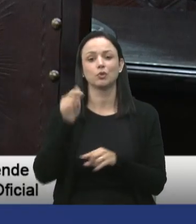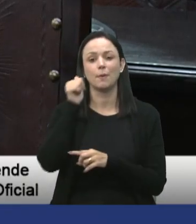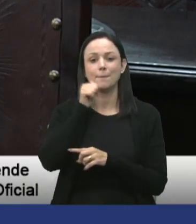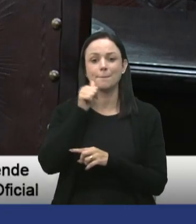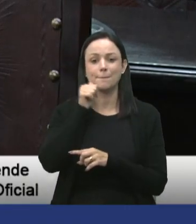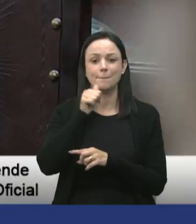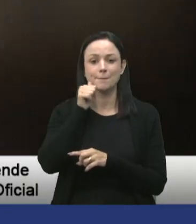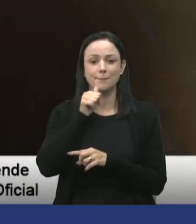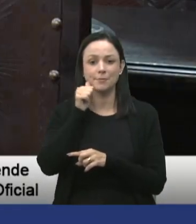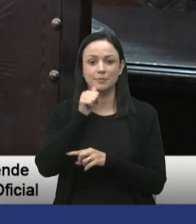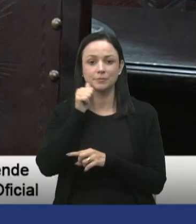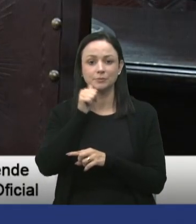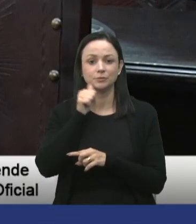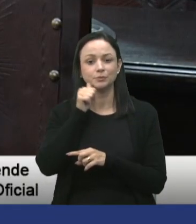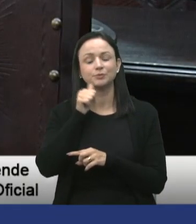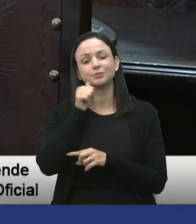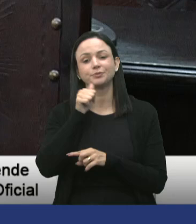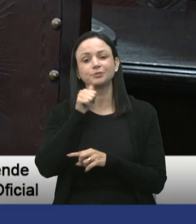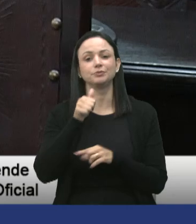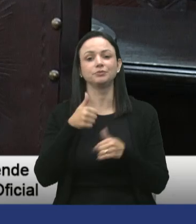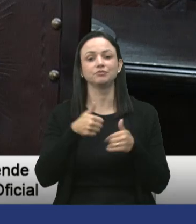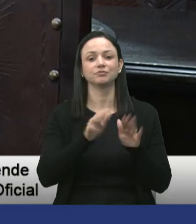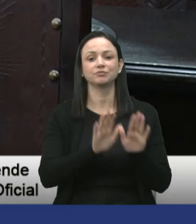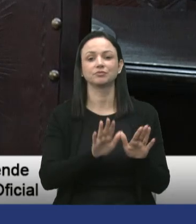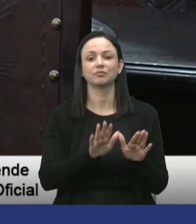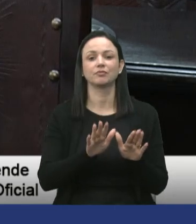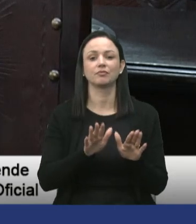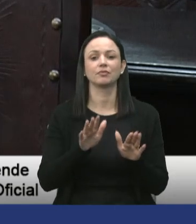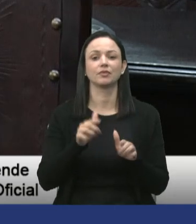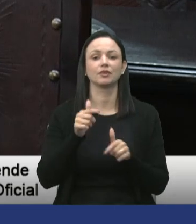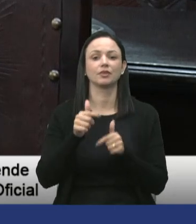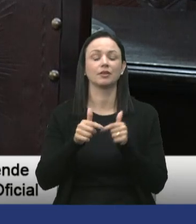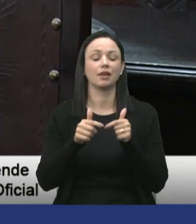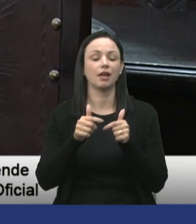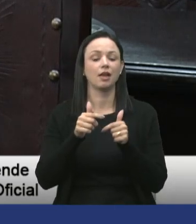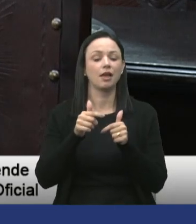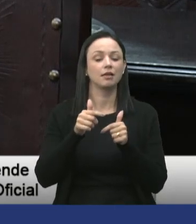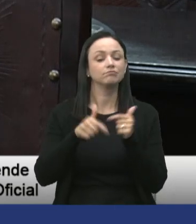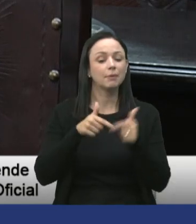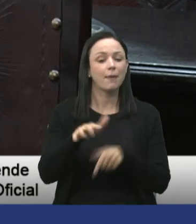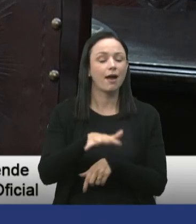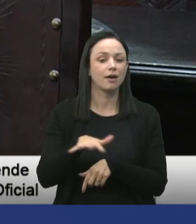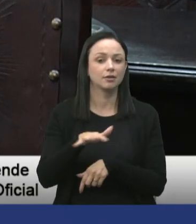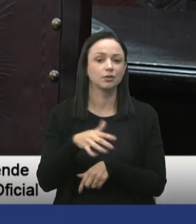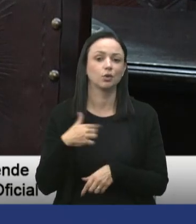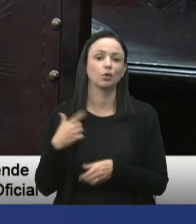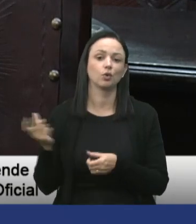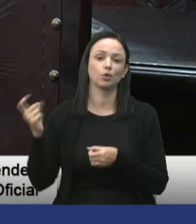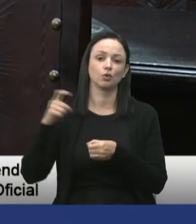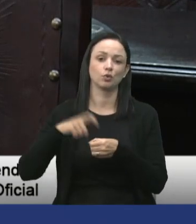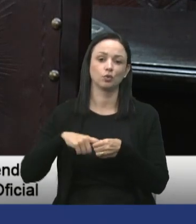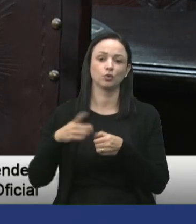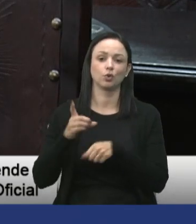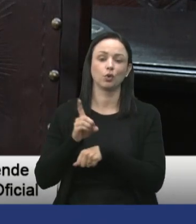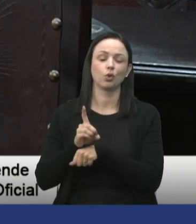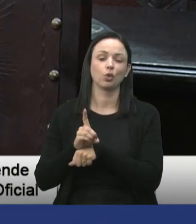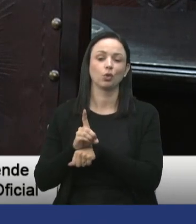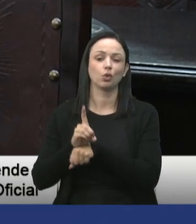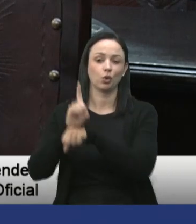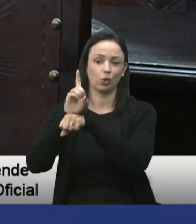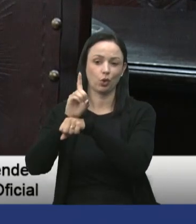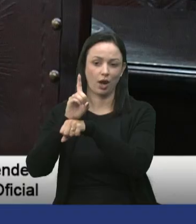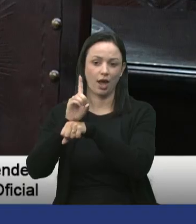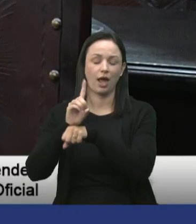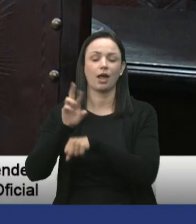foram deixando de querer atuar nessas áreas. E hoje, quando eu voltei para o doutorado na USP de São